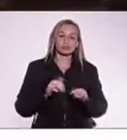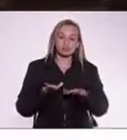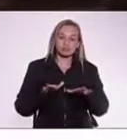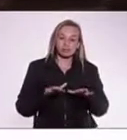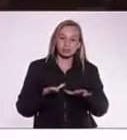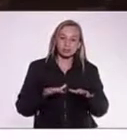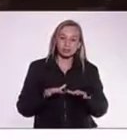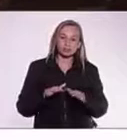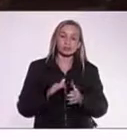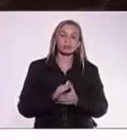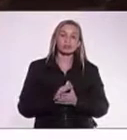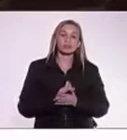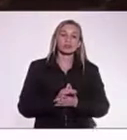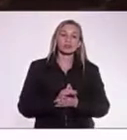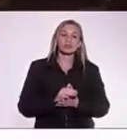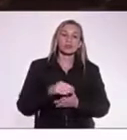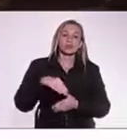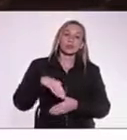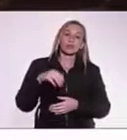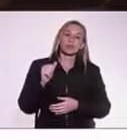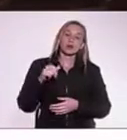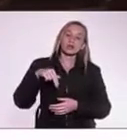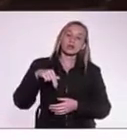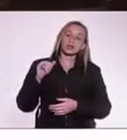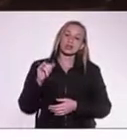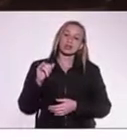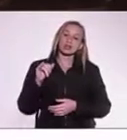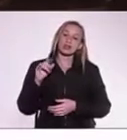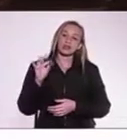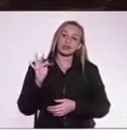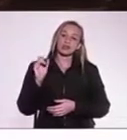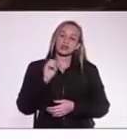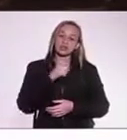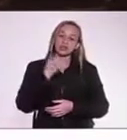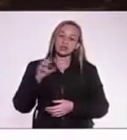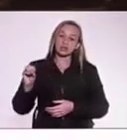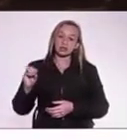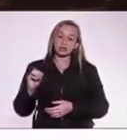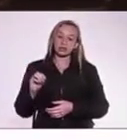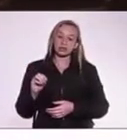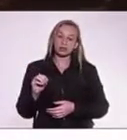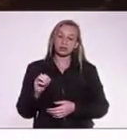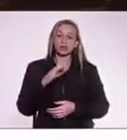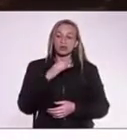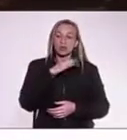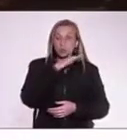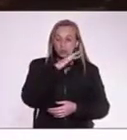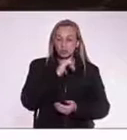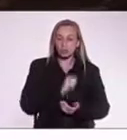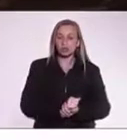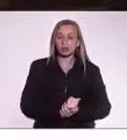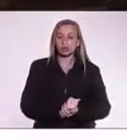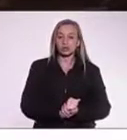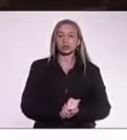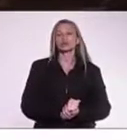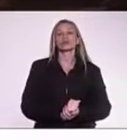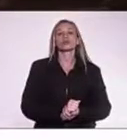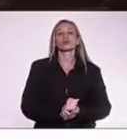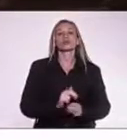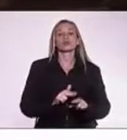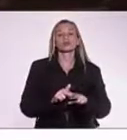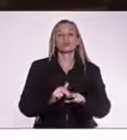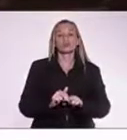manifestação de baixíssimo nível nos Estados Unidos por justamente ocorrência, por ocasião da